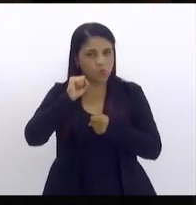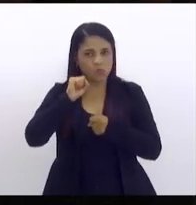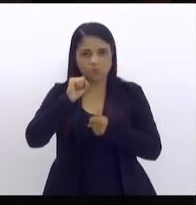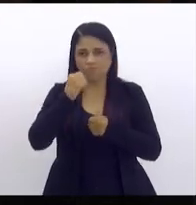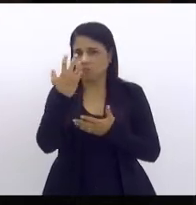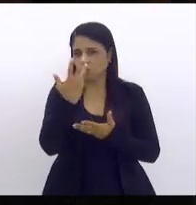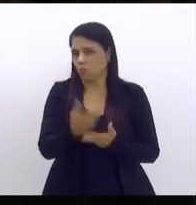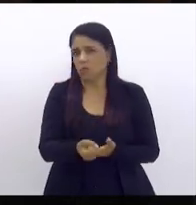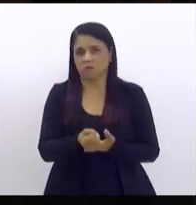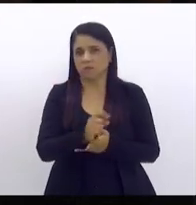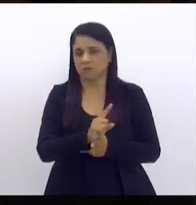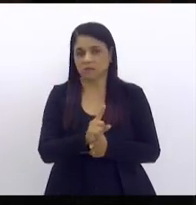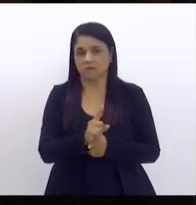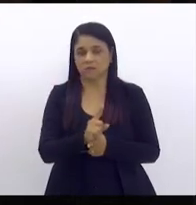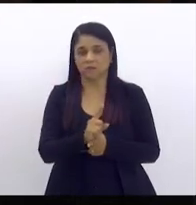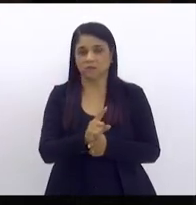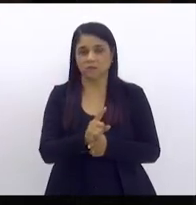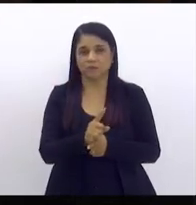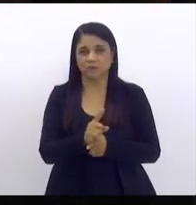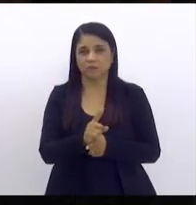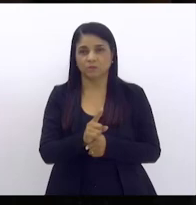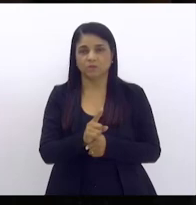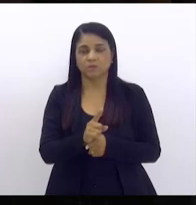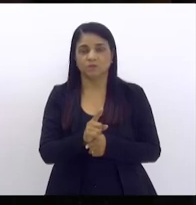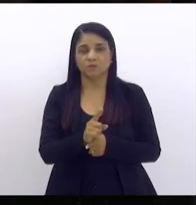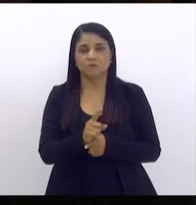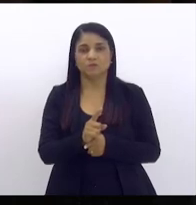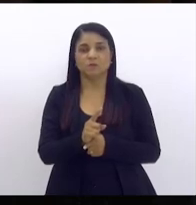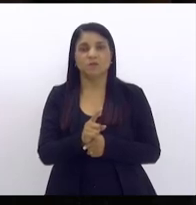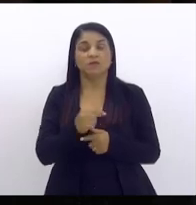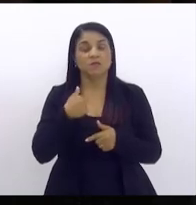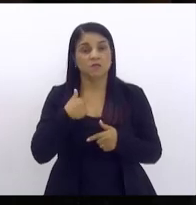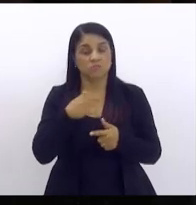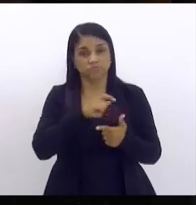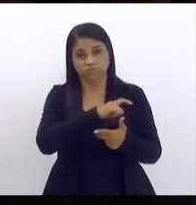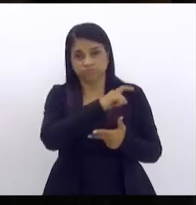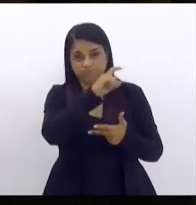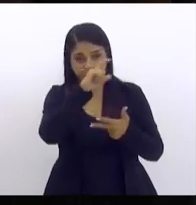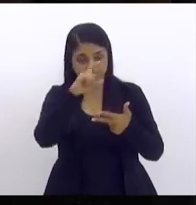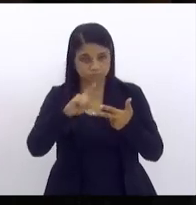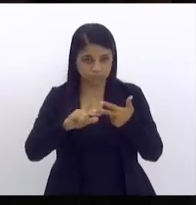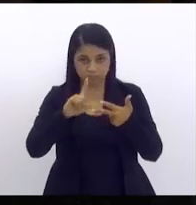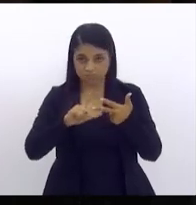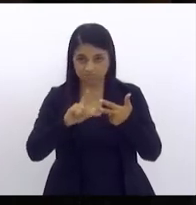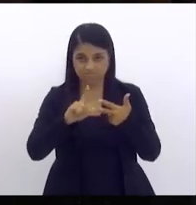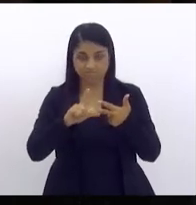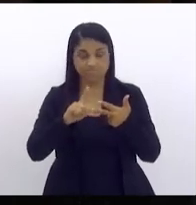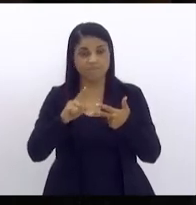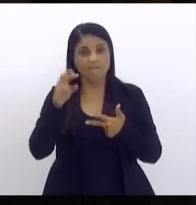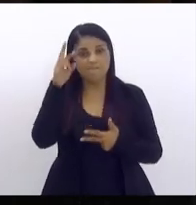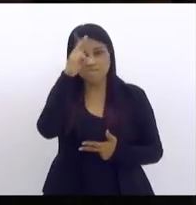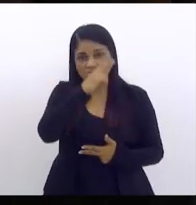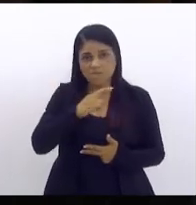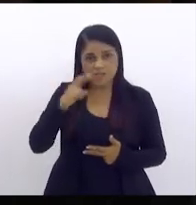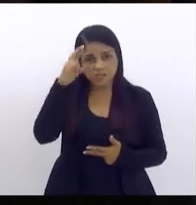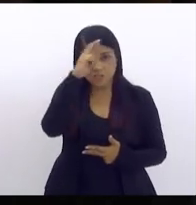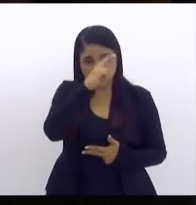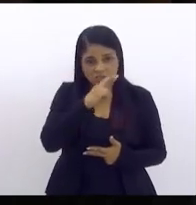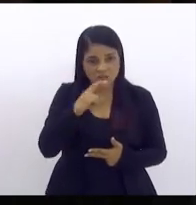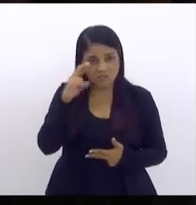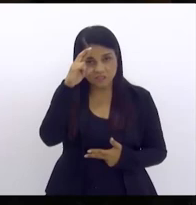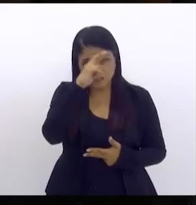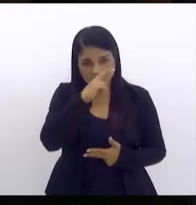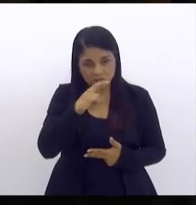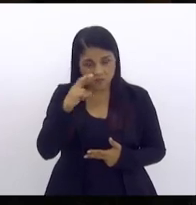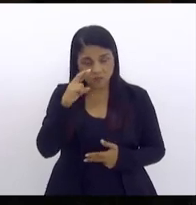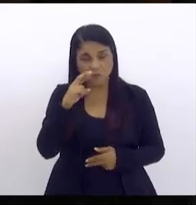reprovável, que nos deixa, enquanto poder fiscalizador, enquanto poder legislador,